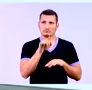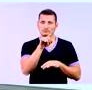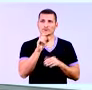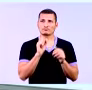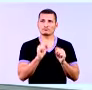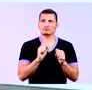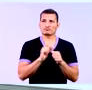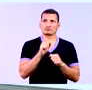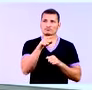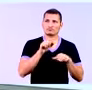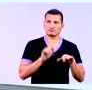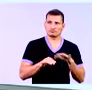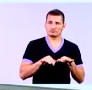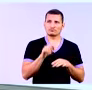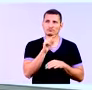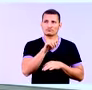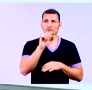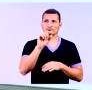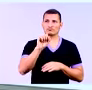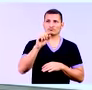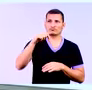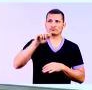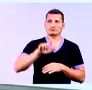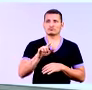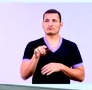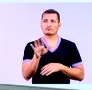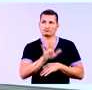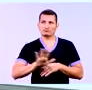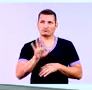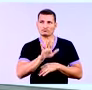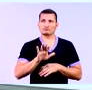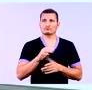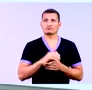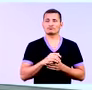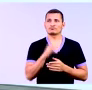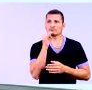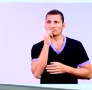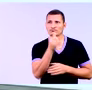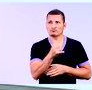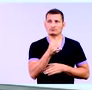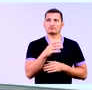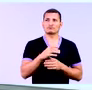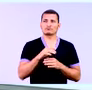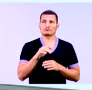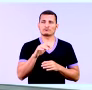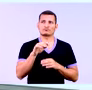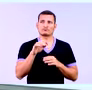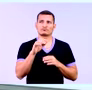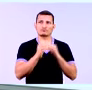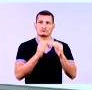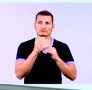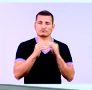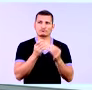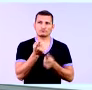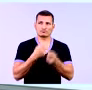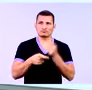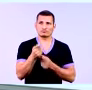Você digita esse comando lá na interface e executa para informar que a transação foi iniciada.